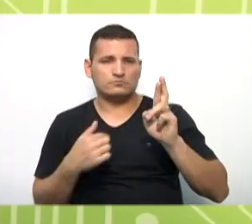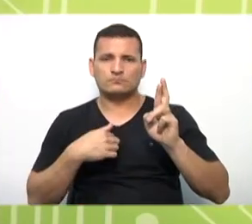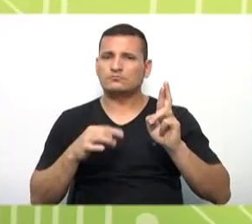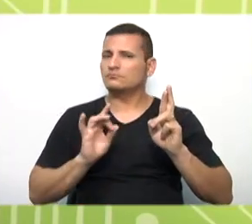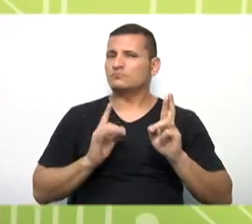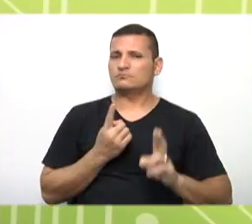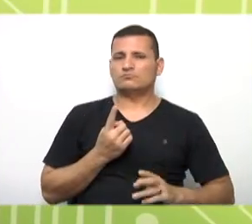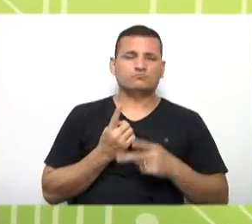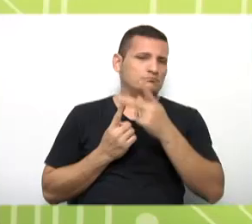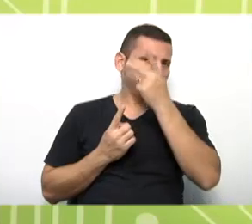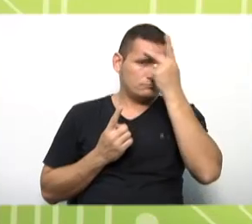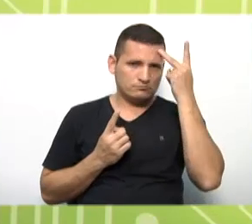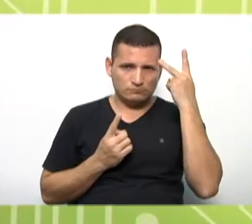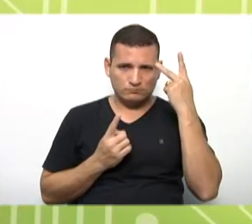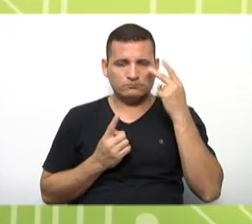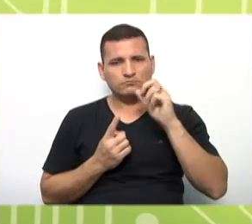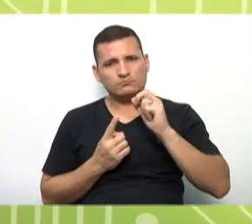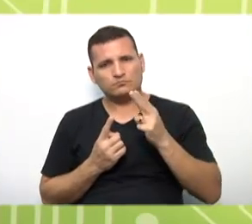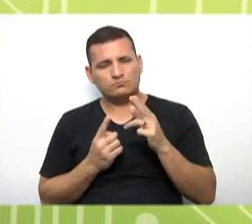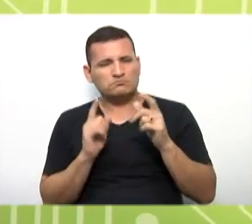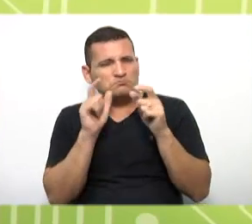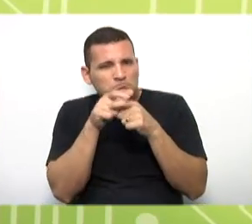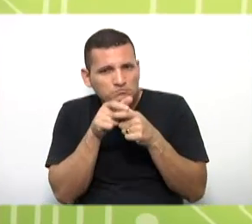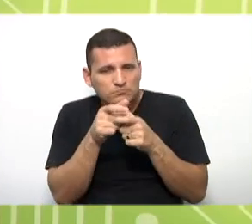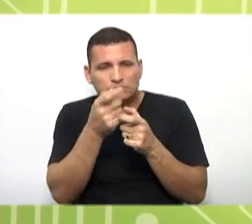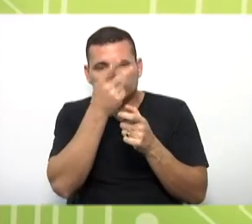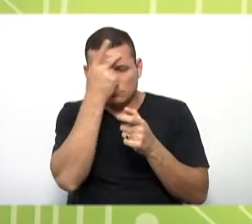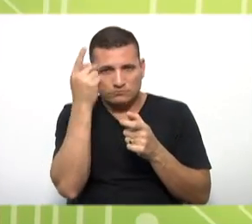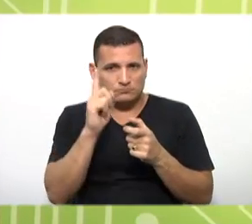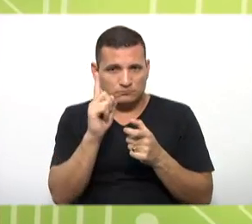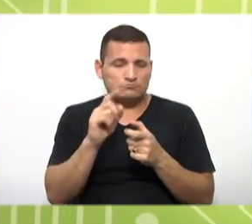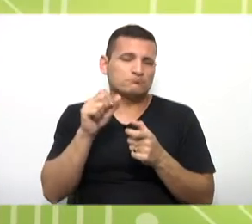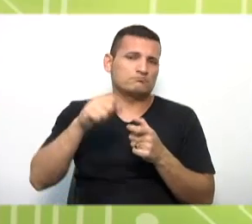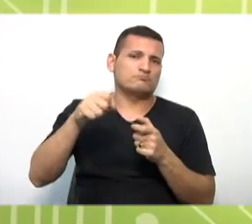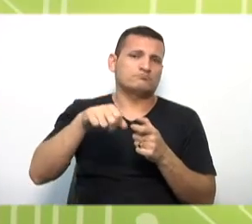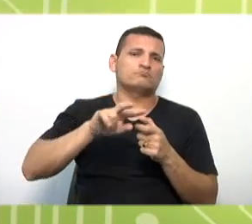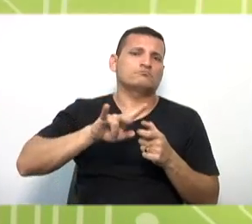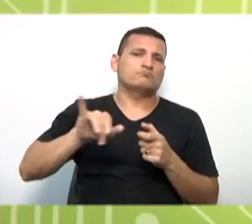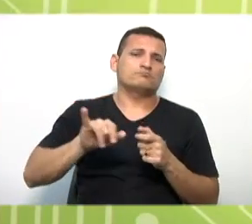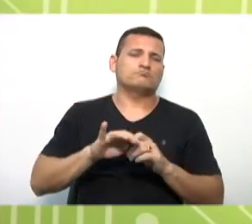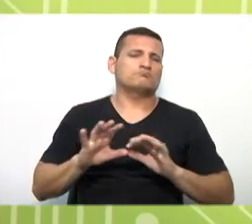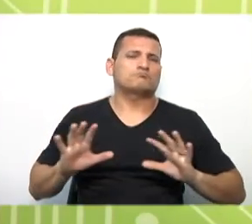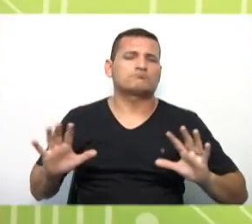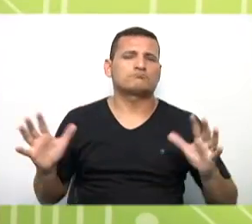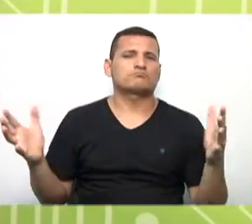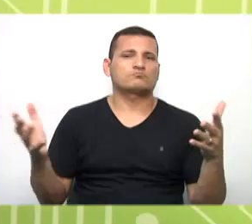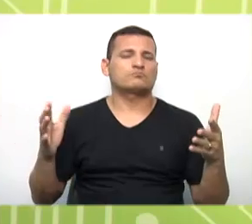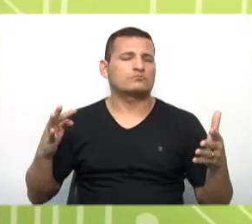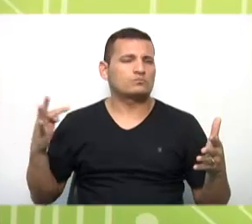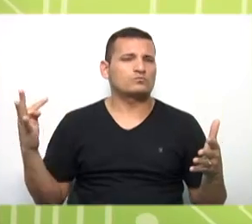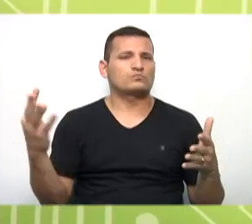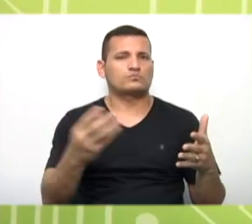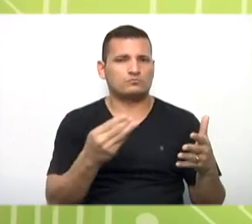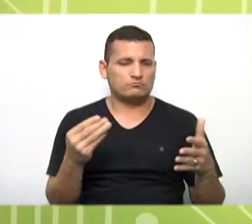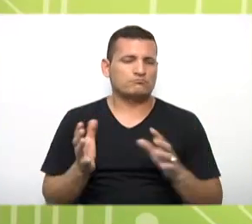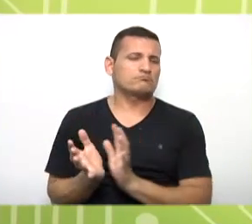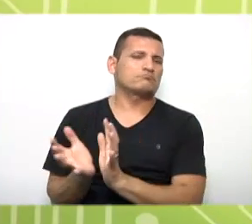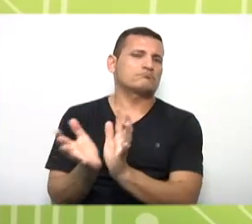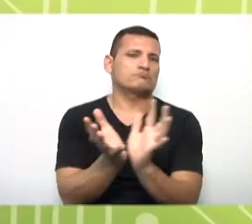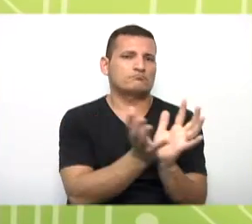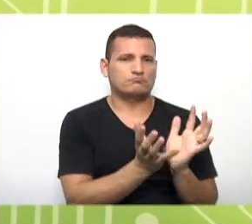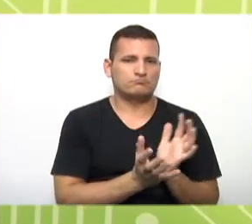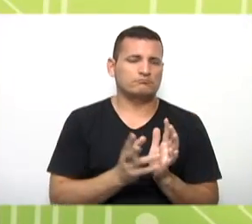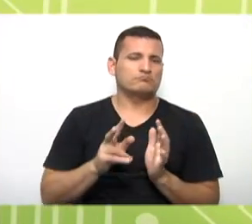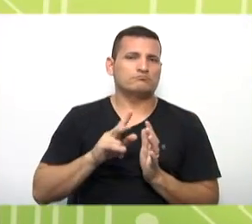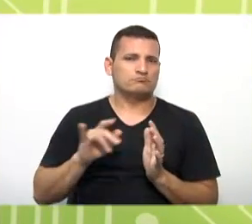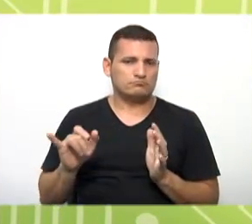apenas com uma pessoa ou com poucas pessoas na organização, mas sim vai ser de uma equipe que vai ter esses poderes. E aí,